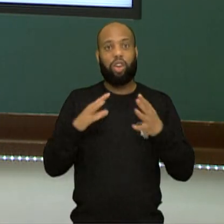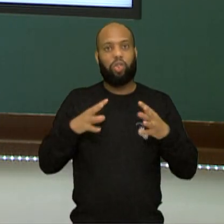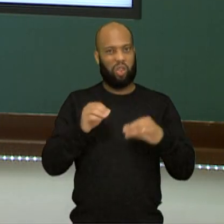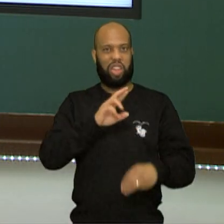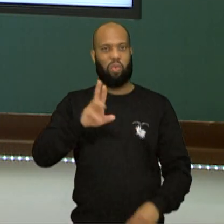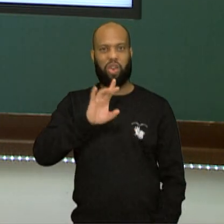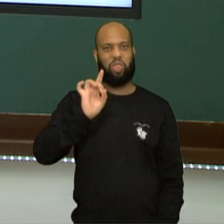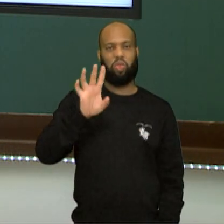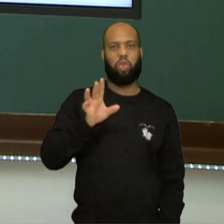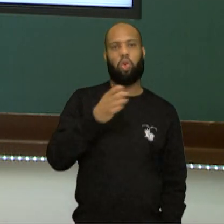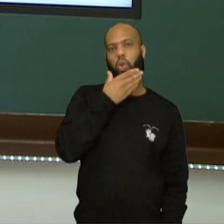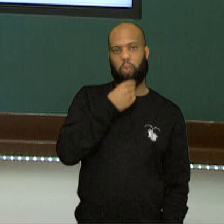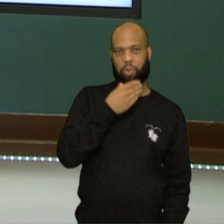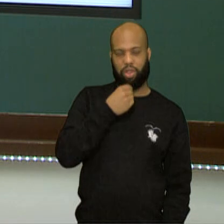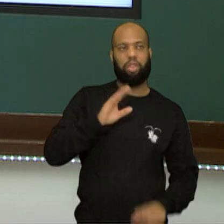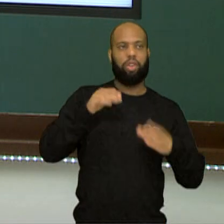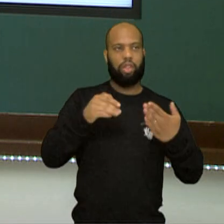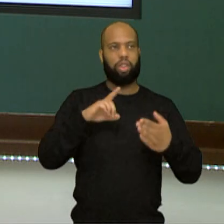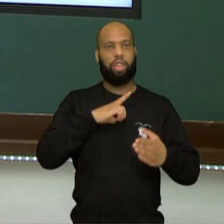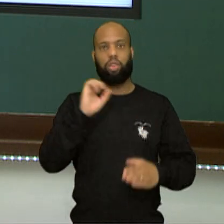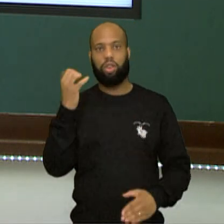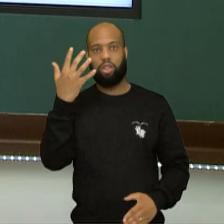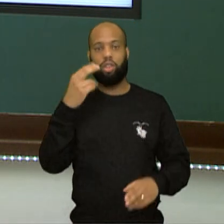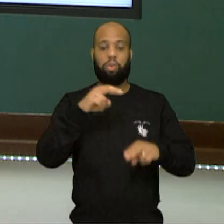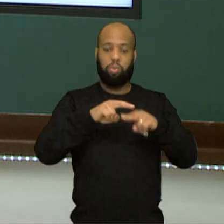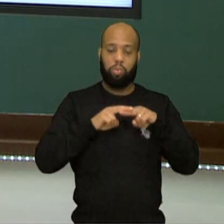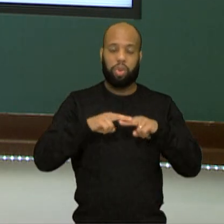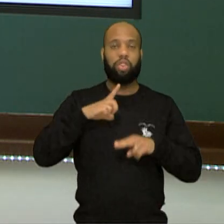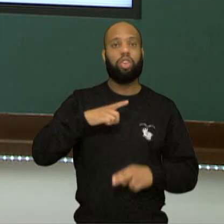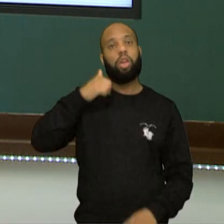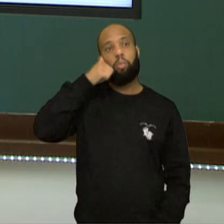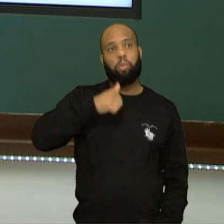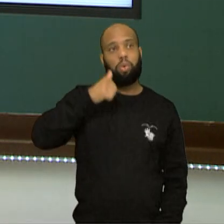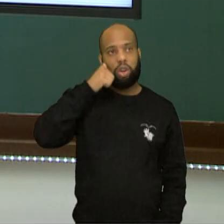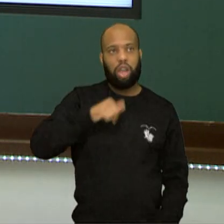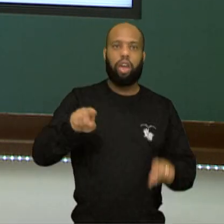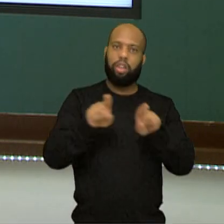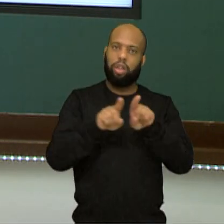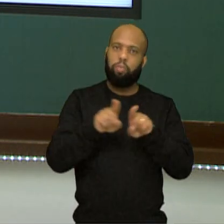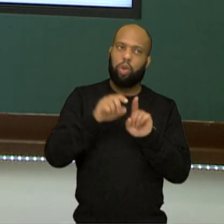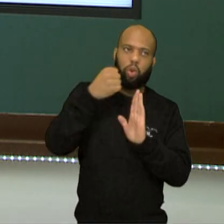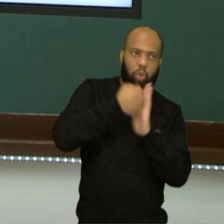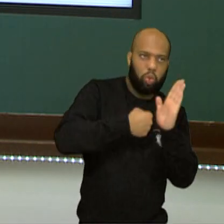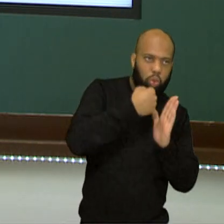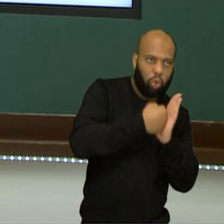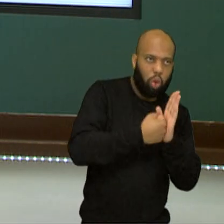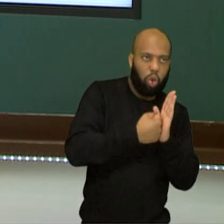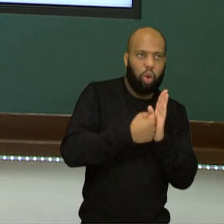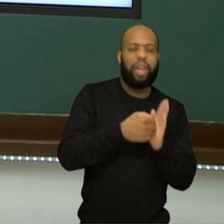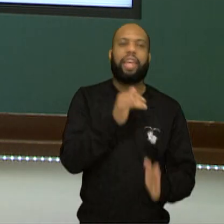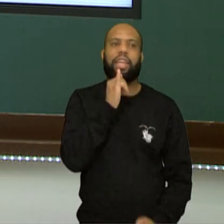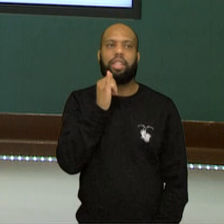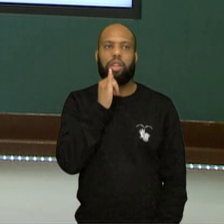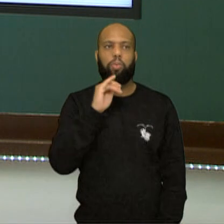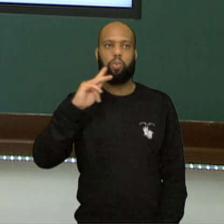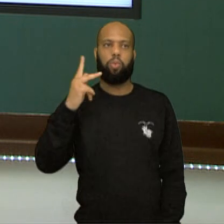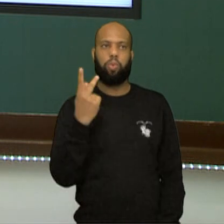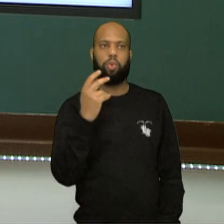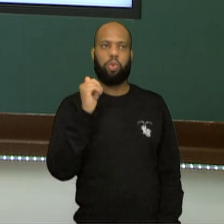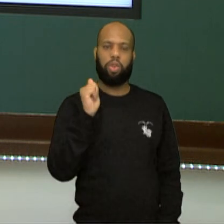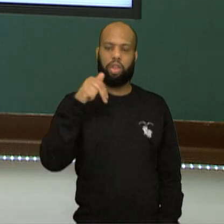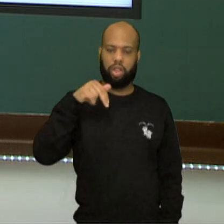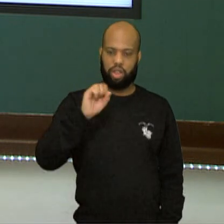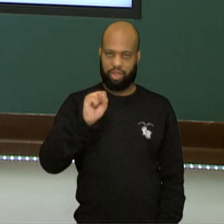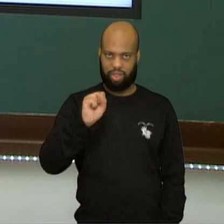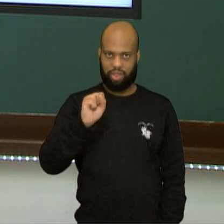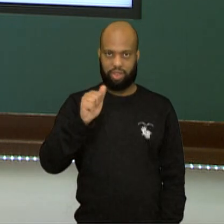na Declaração Universal. E ocorreu graças ao trabalho de mulheres delegadas, como Hansa Mehta, da Índia, Minerva Bernardino, da República